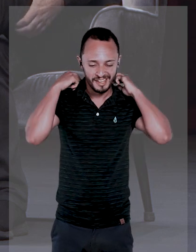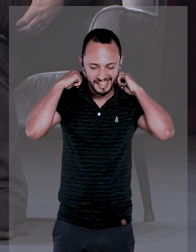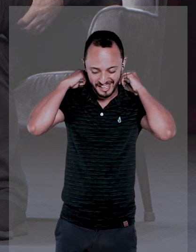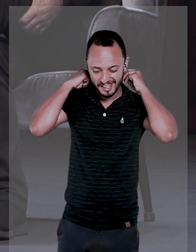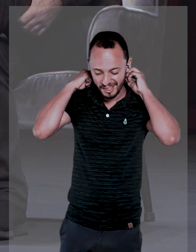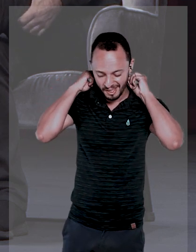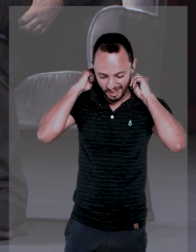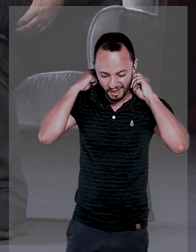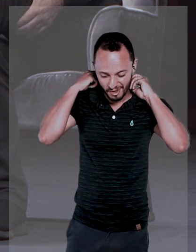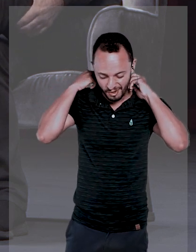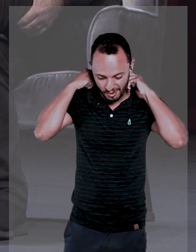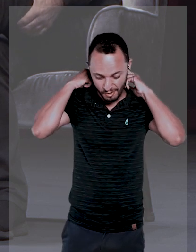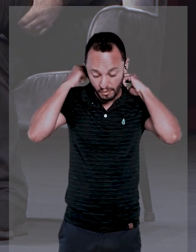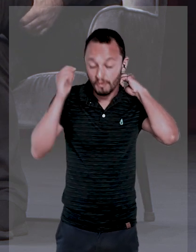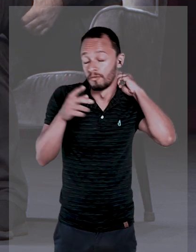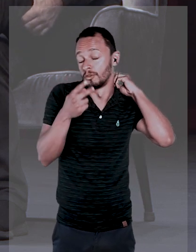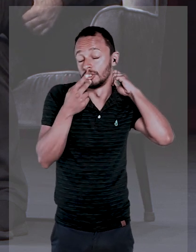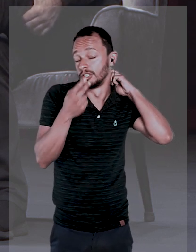Então, assim,